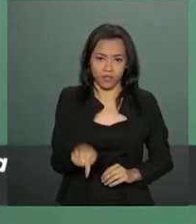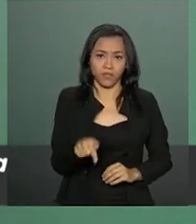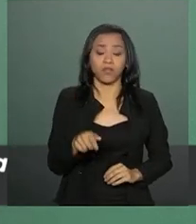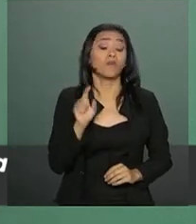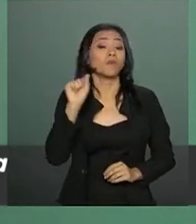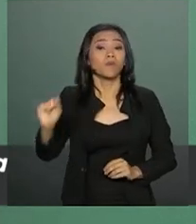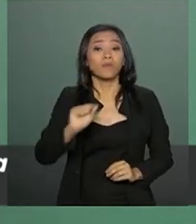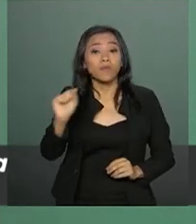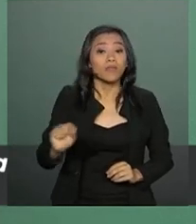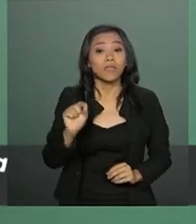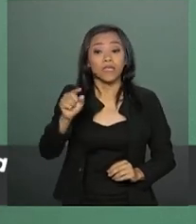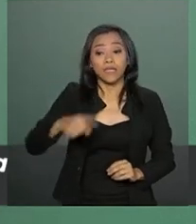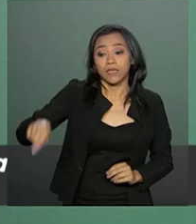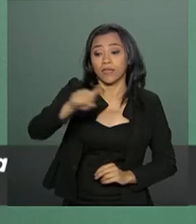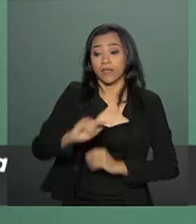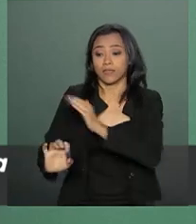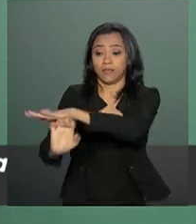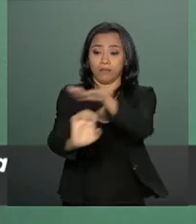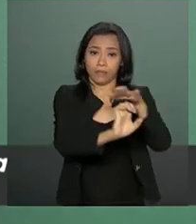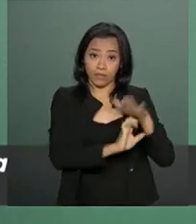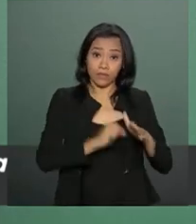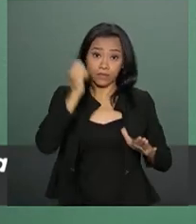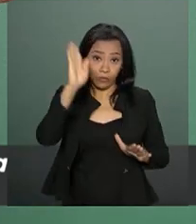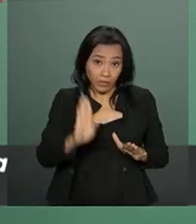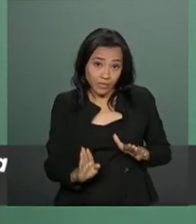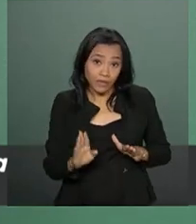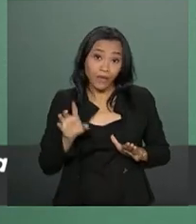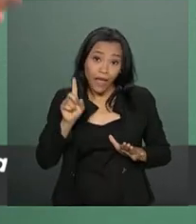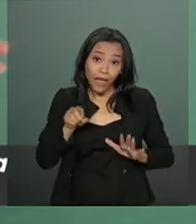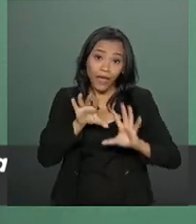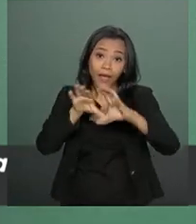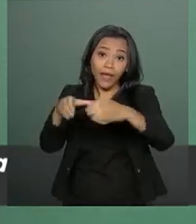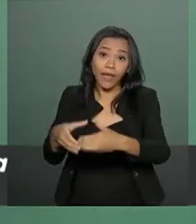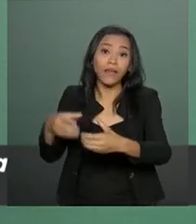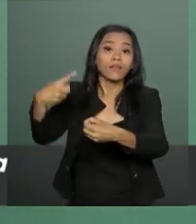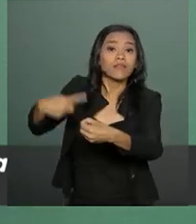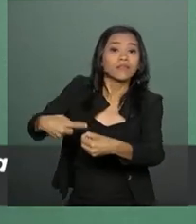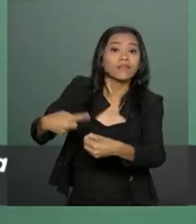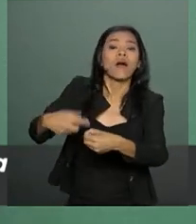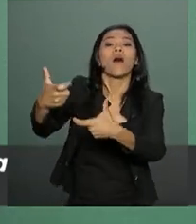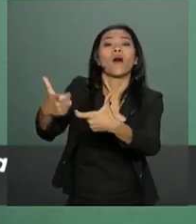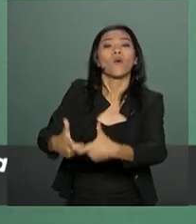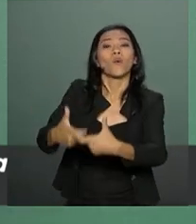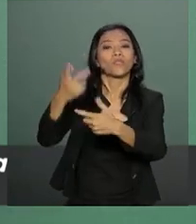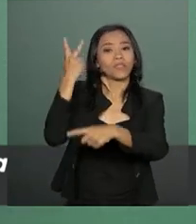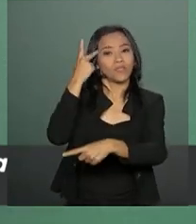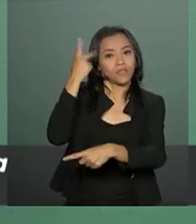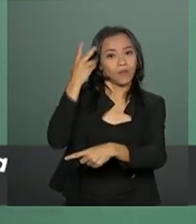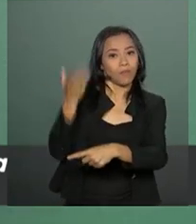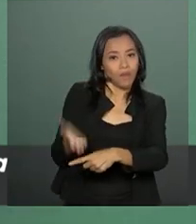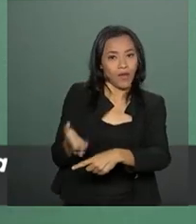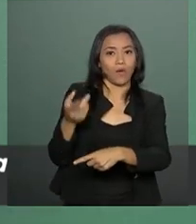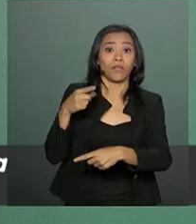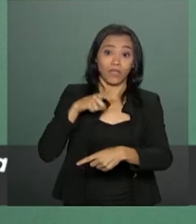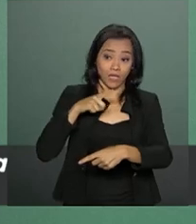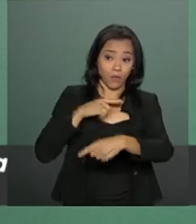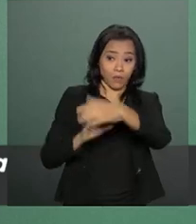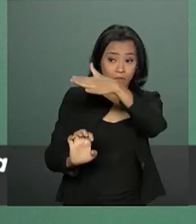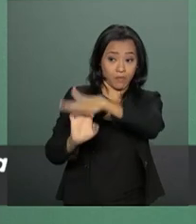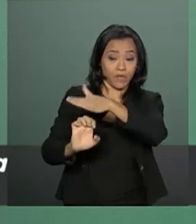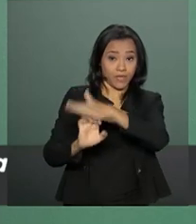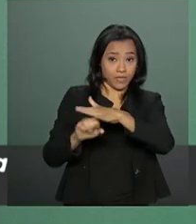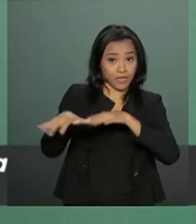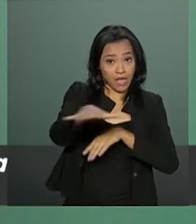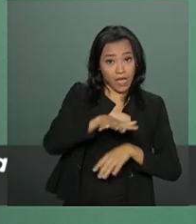que as empresas brasileiras ela perde sorocaba não é a toyota é uma delas é também o nosso estado a região de sorocaba